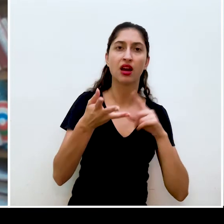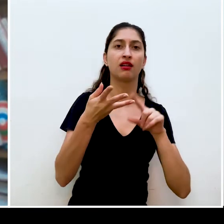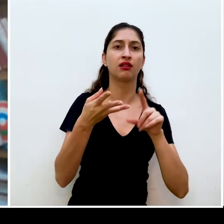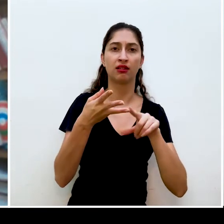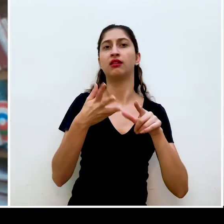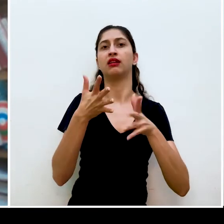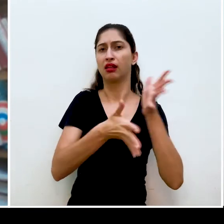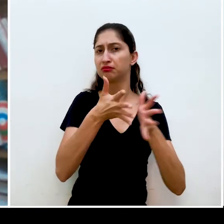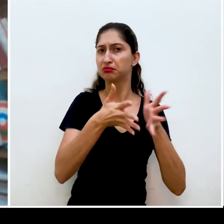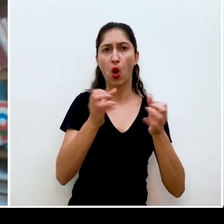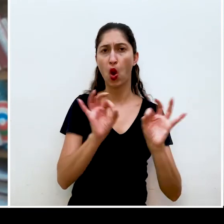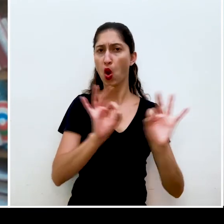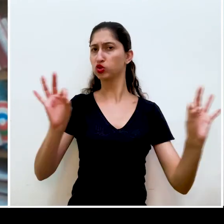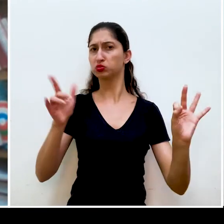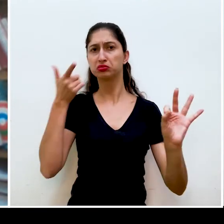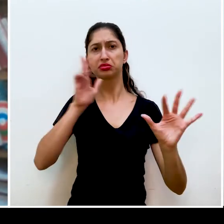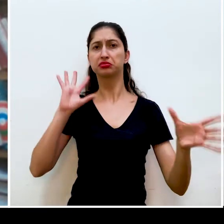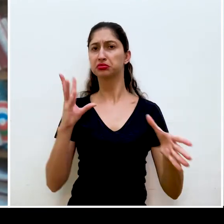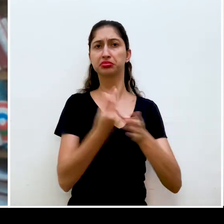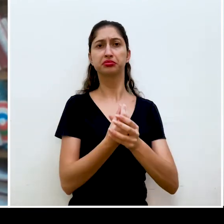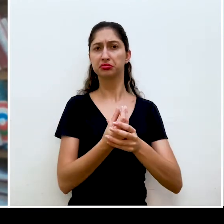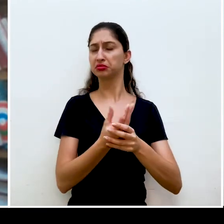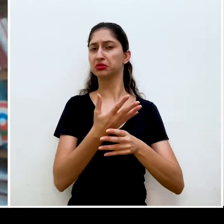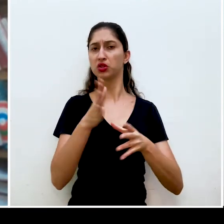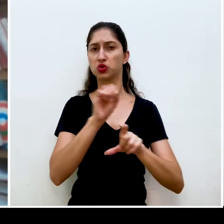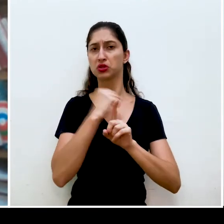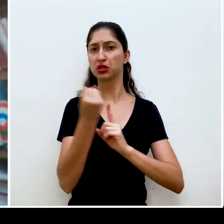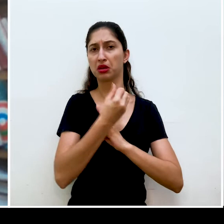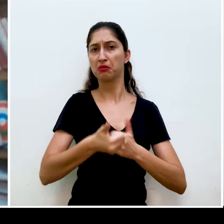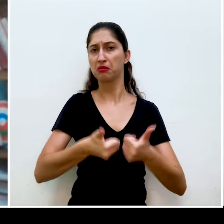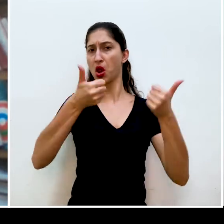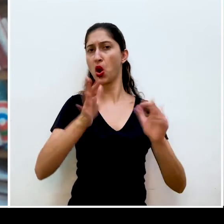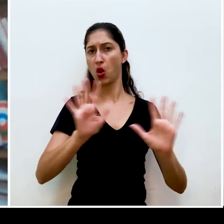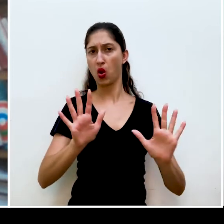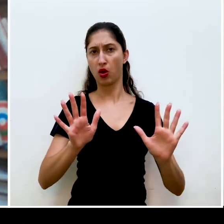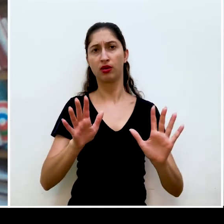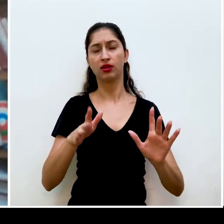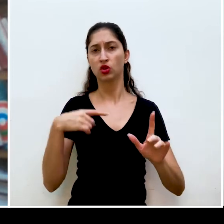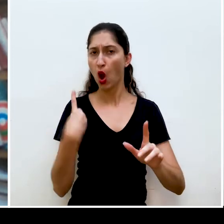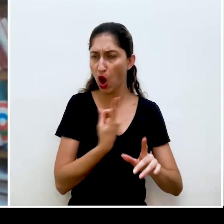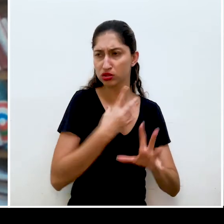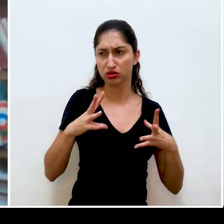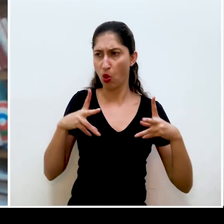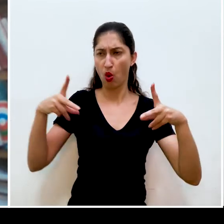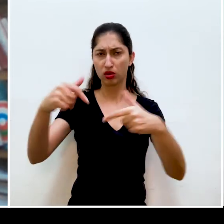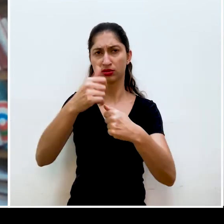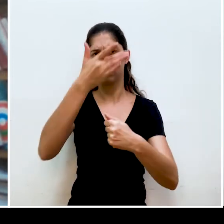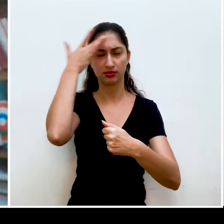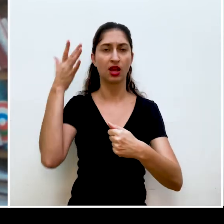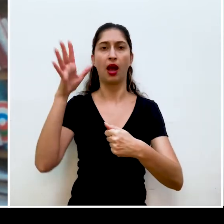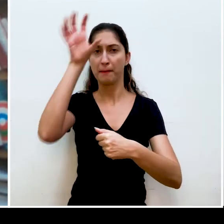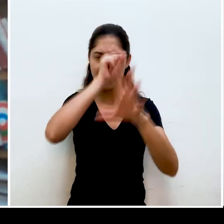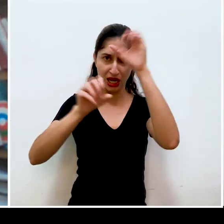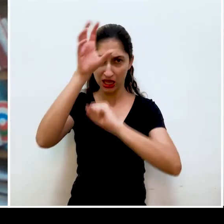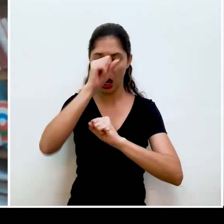se ele não tiver. É a minha opinião, assim como o normal. Não é isso? Assim como as que eu falo, né? Quanto mais propriedade no